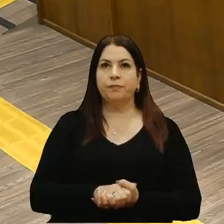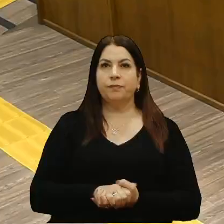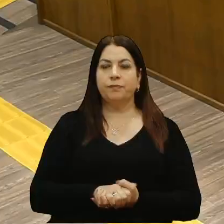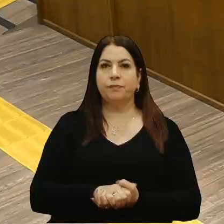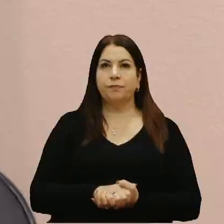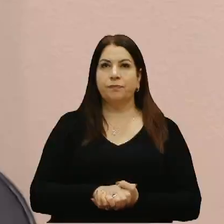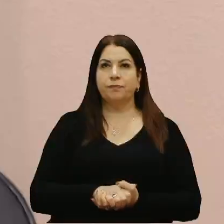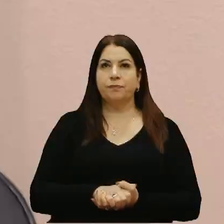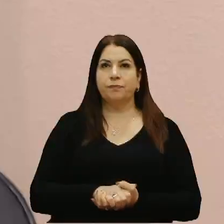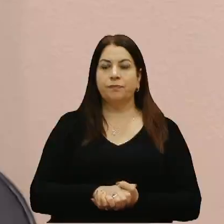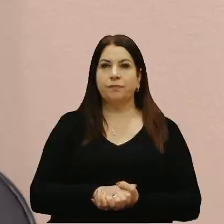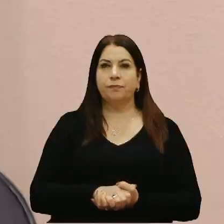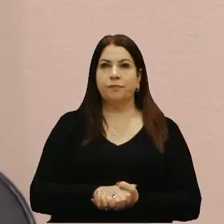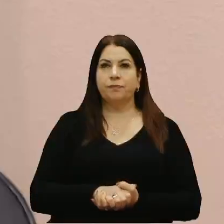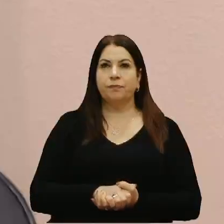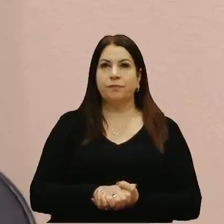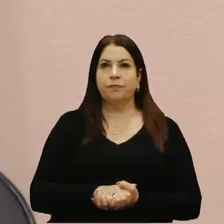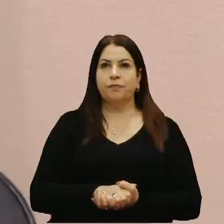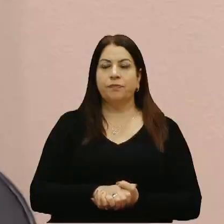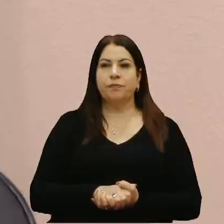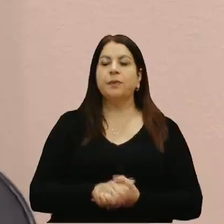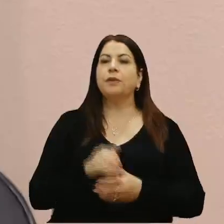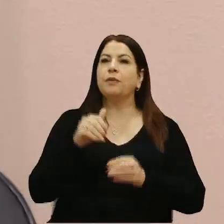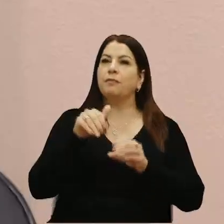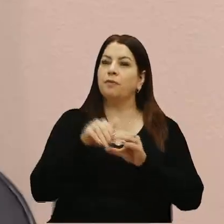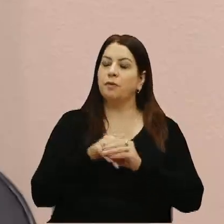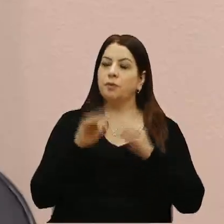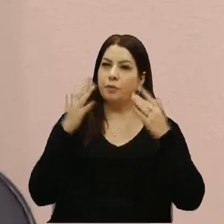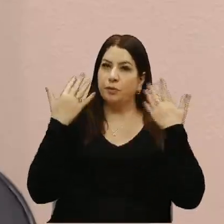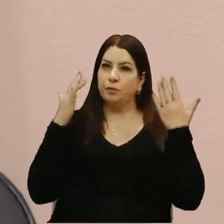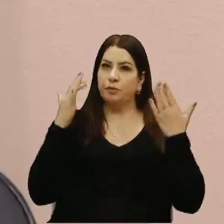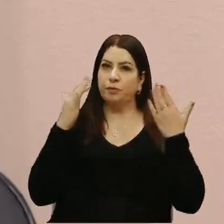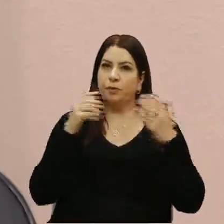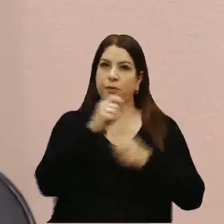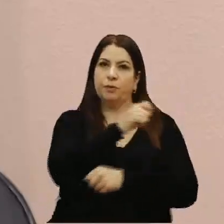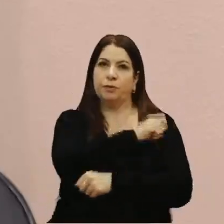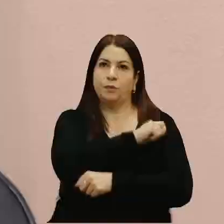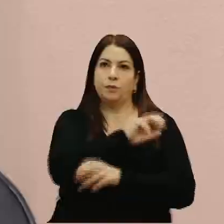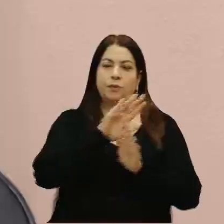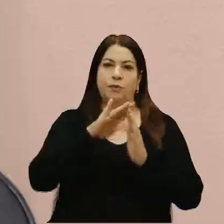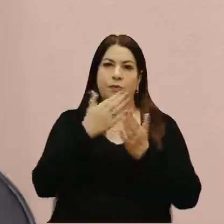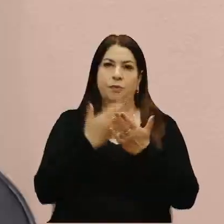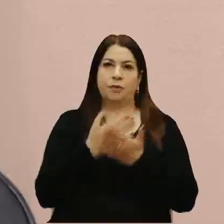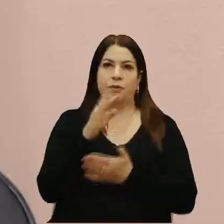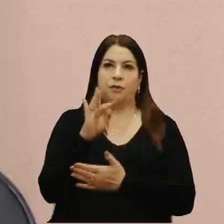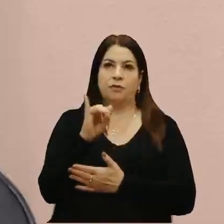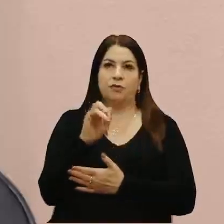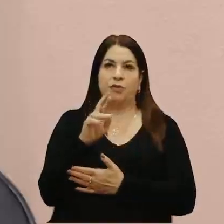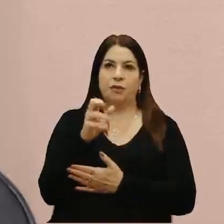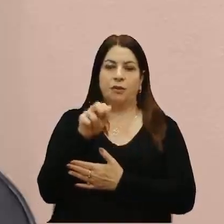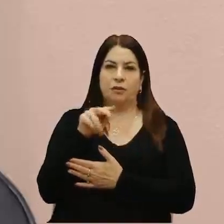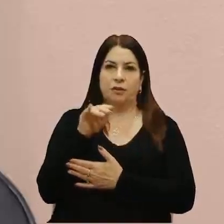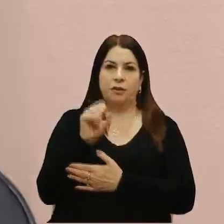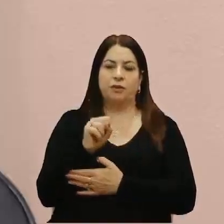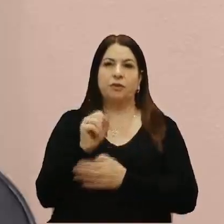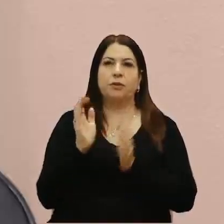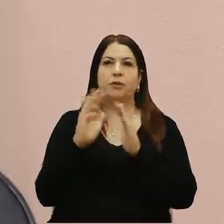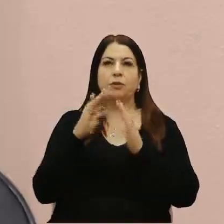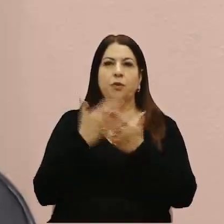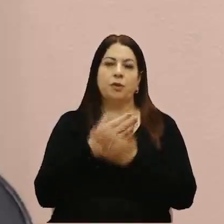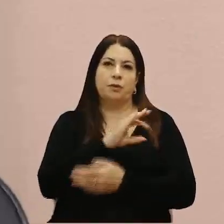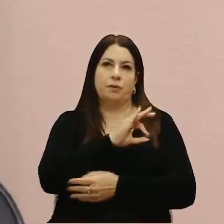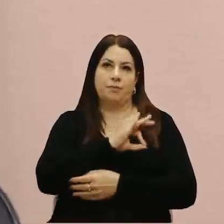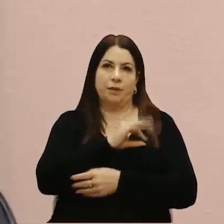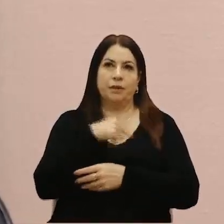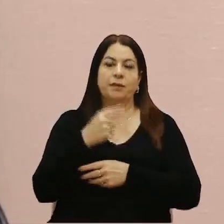fazer um voto de congratulações aos alunos do Colégio Tiradentes da Brigada Militar de Caxias do Sul, que brilhantemente